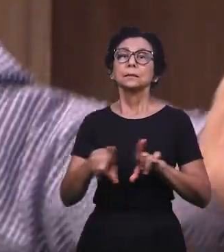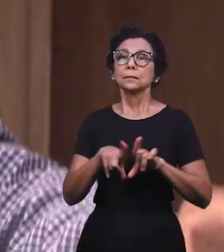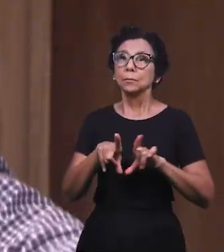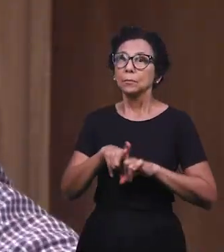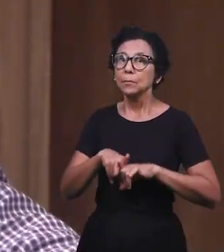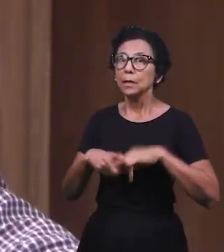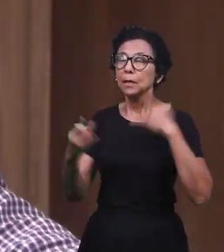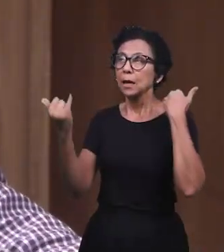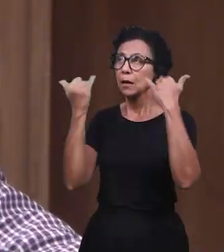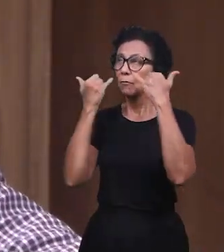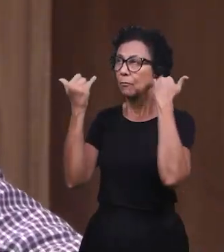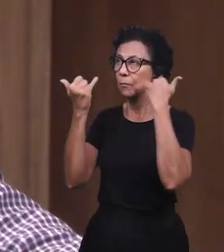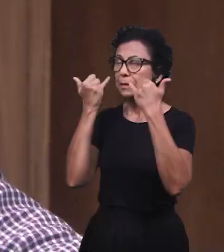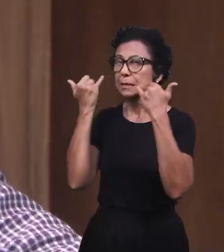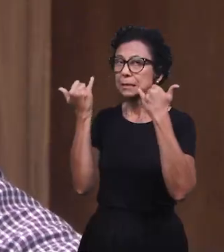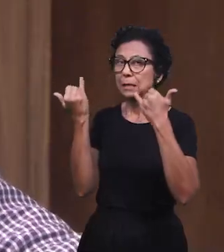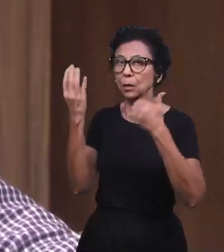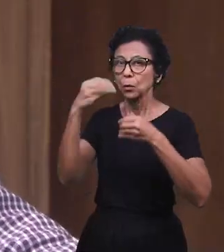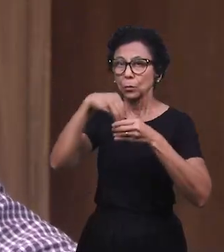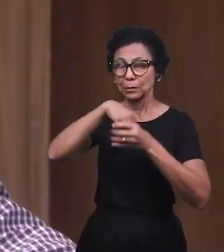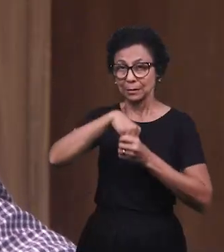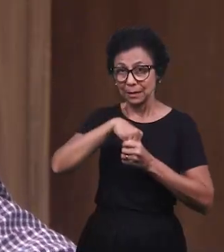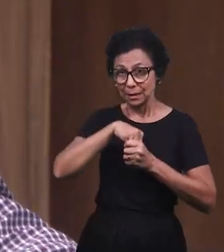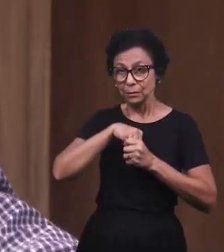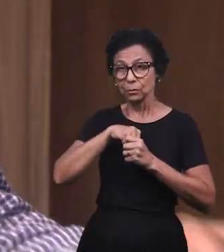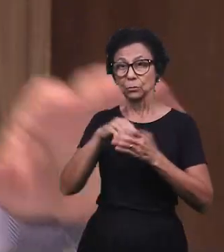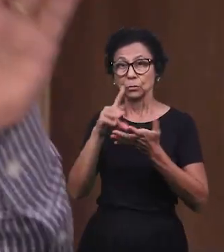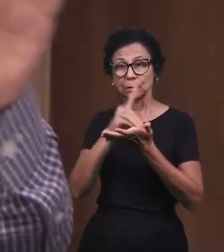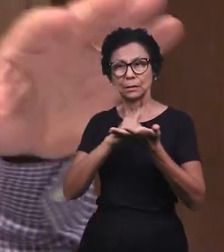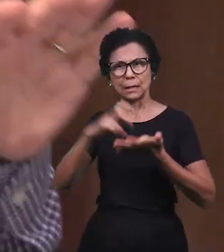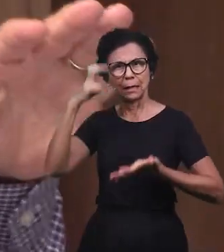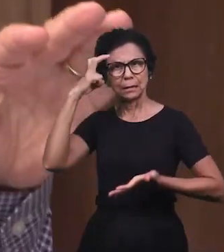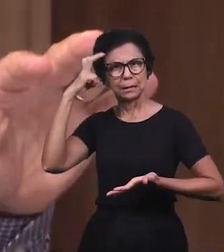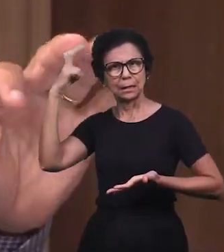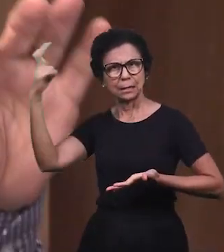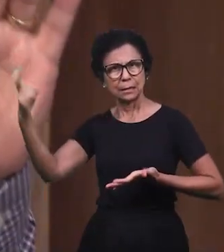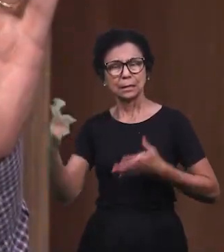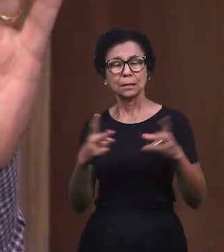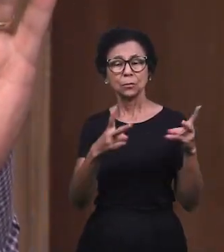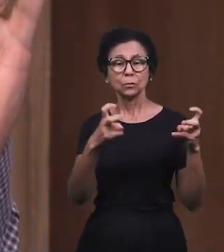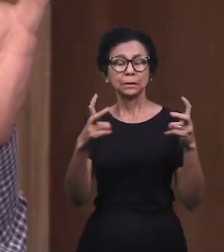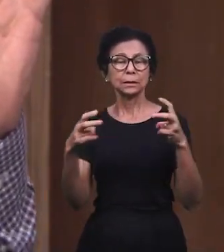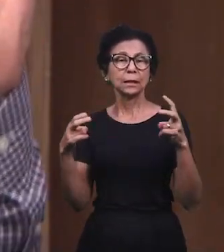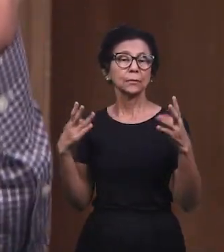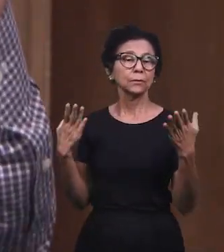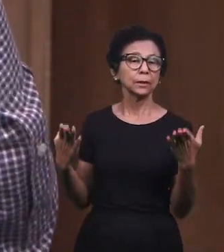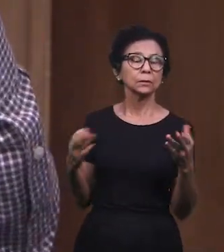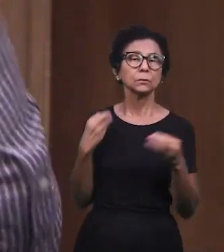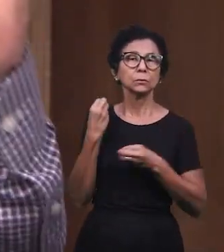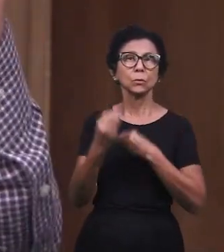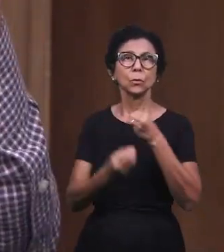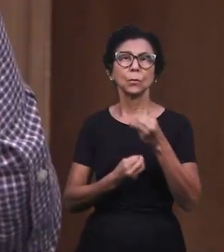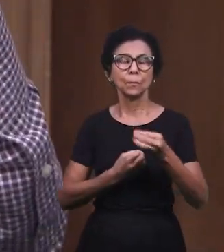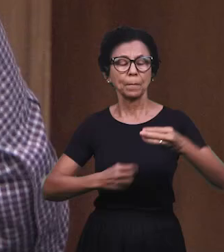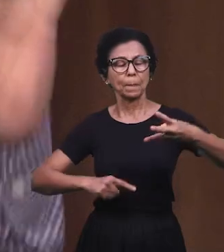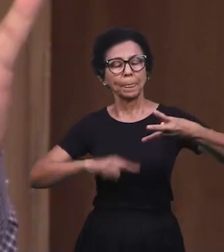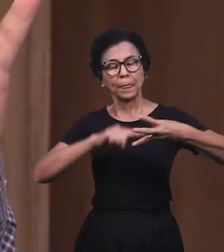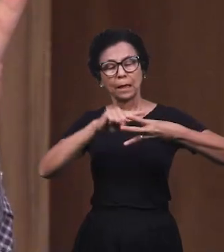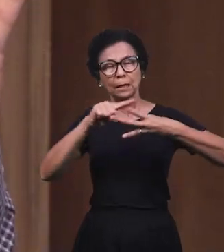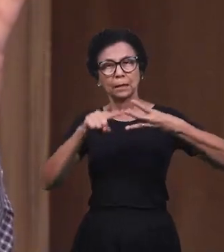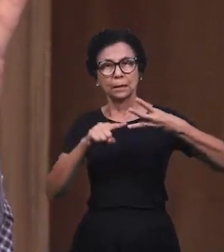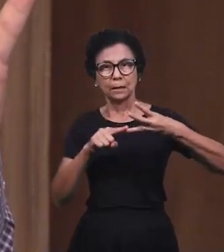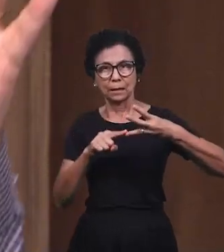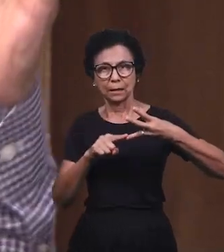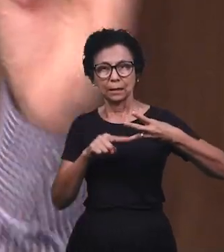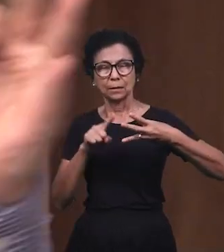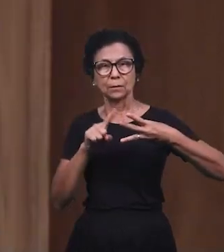dentro do design inteligente, ela é detectada através de 3